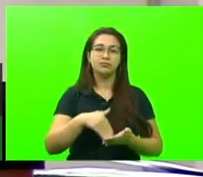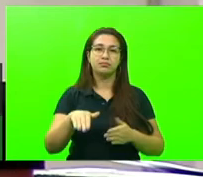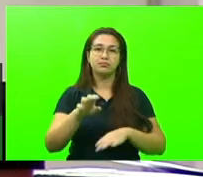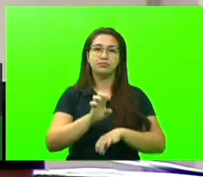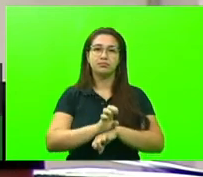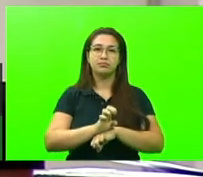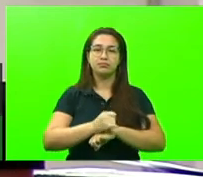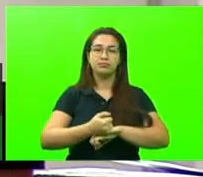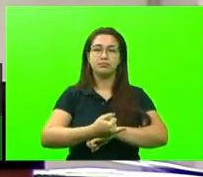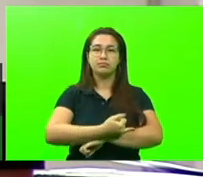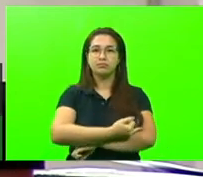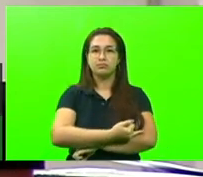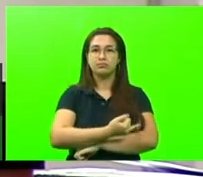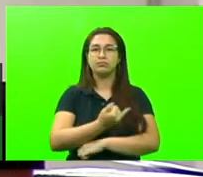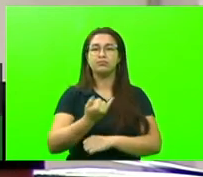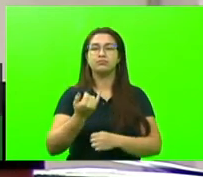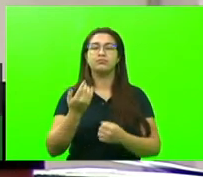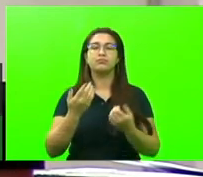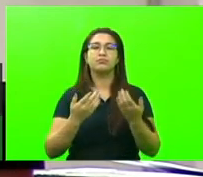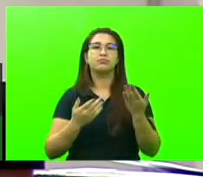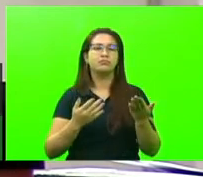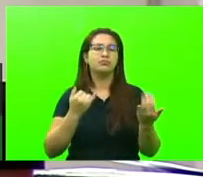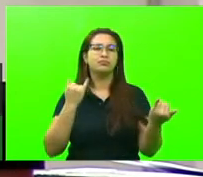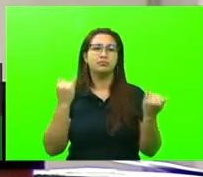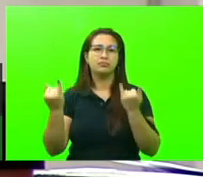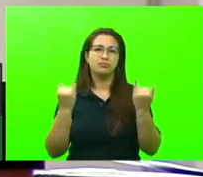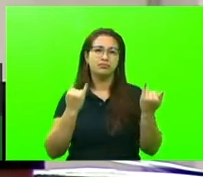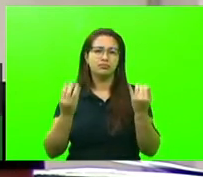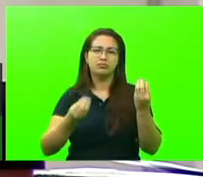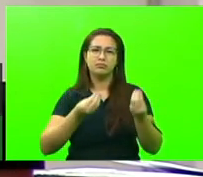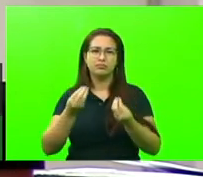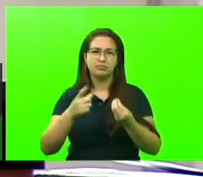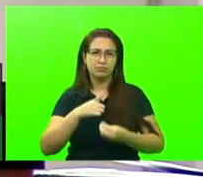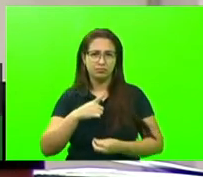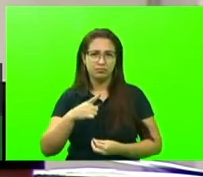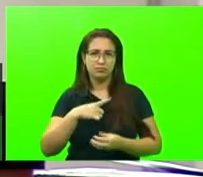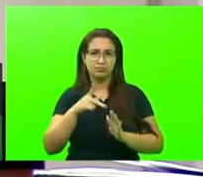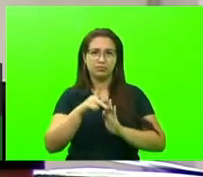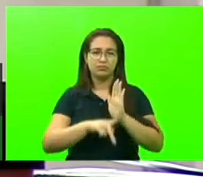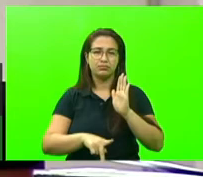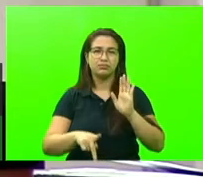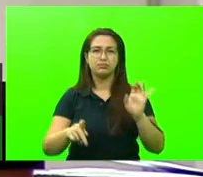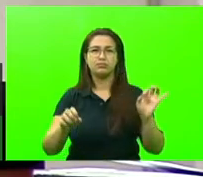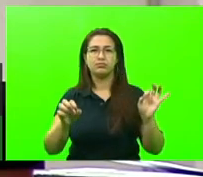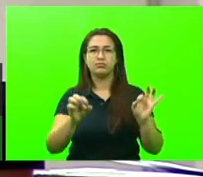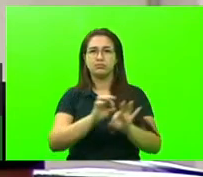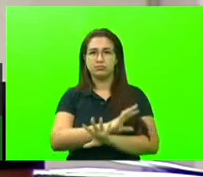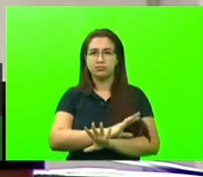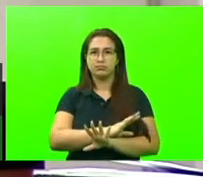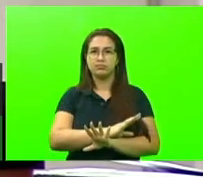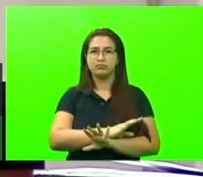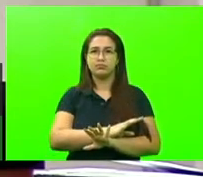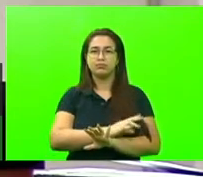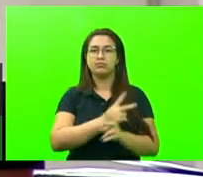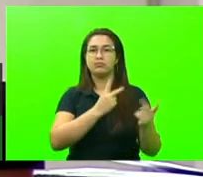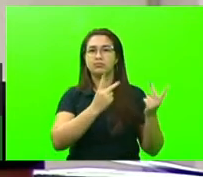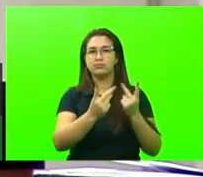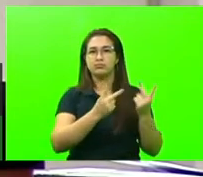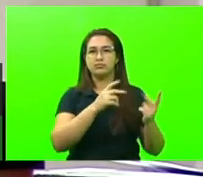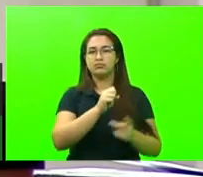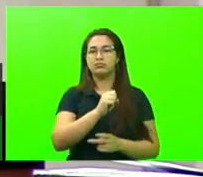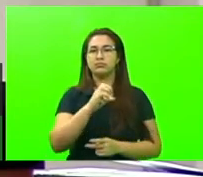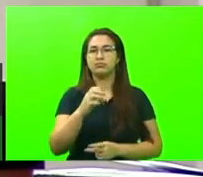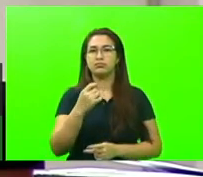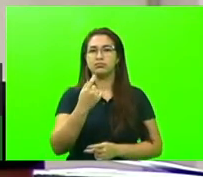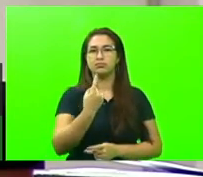Estado da Infraestrutura e Mobilidade informações acerca da existência do projeto de execução da anunciada duplicação da